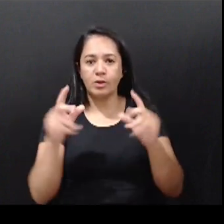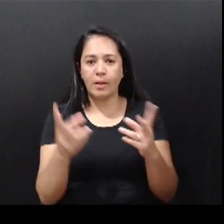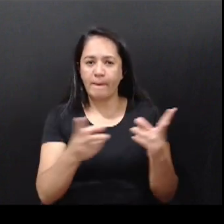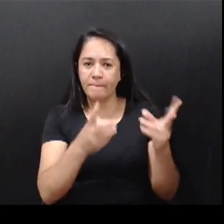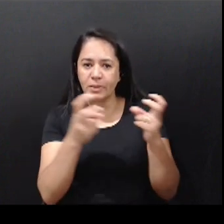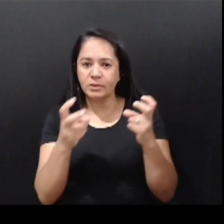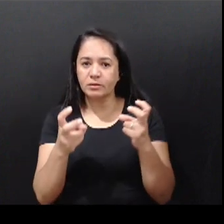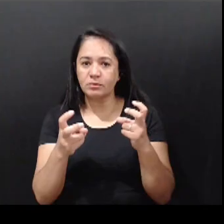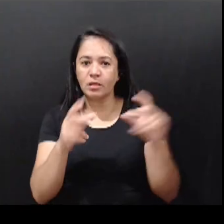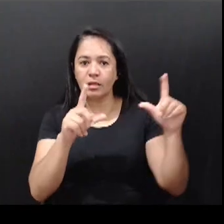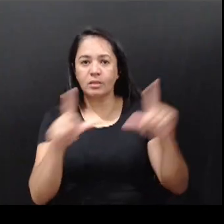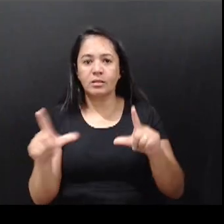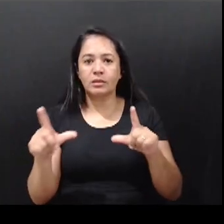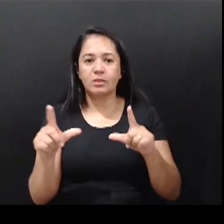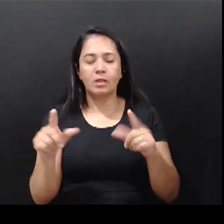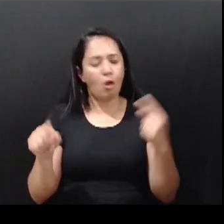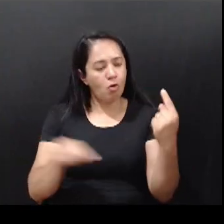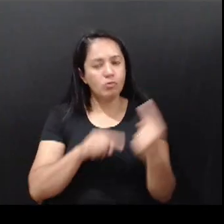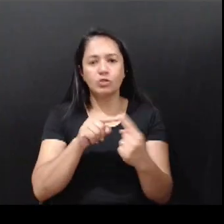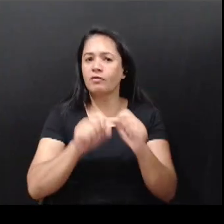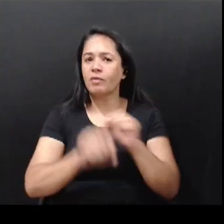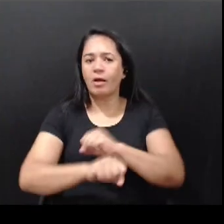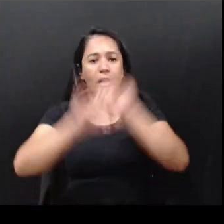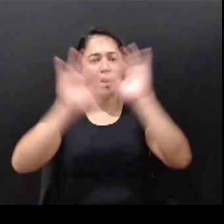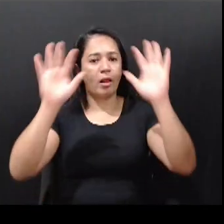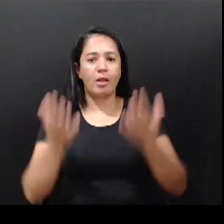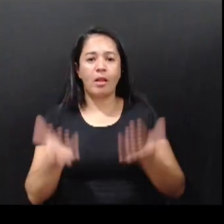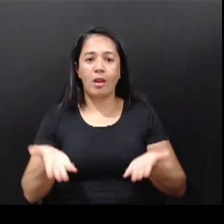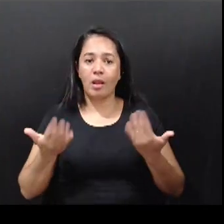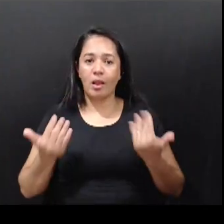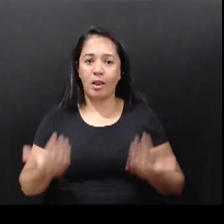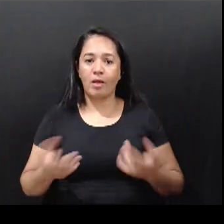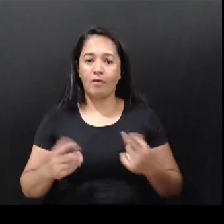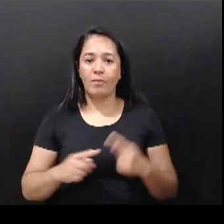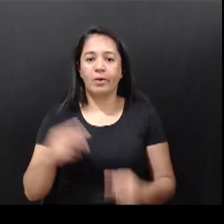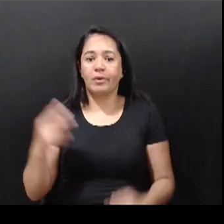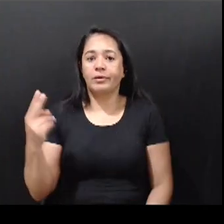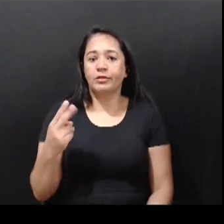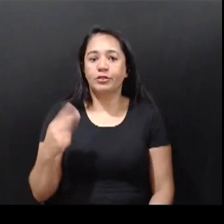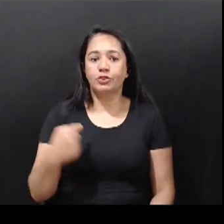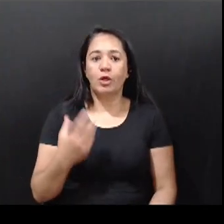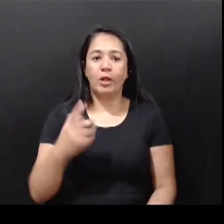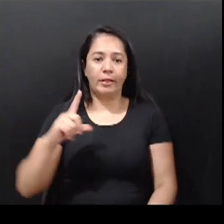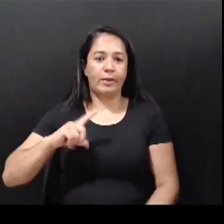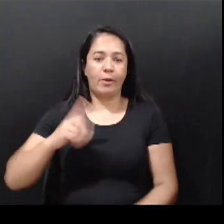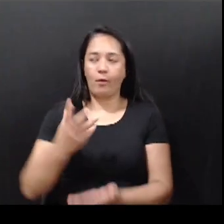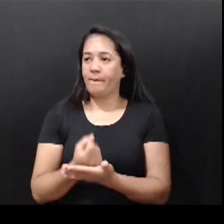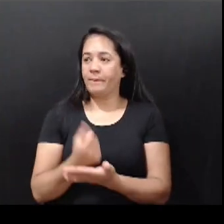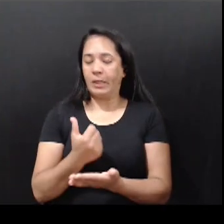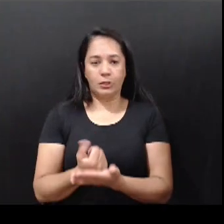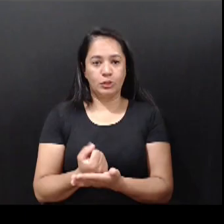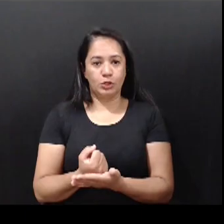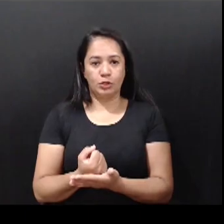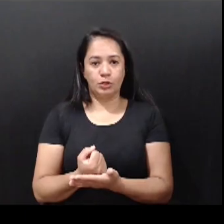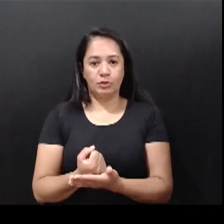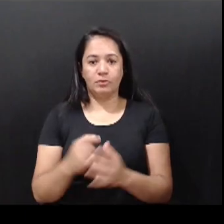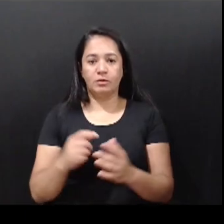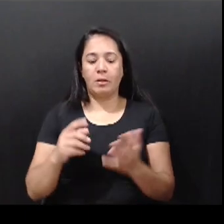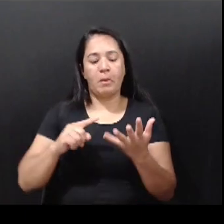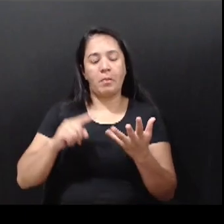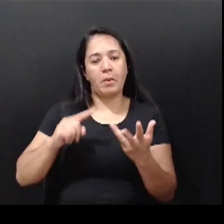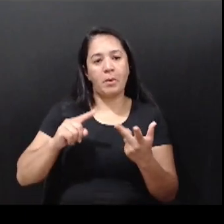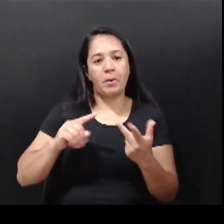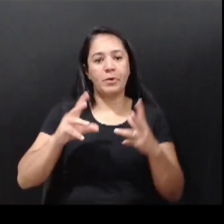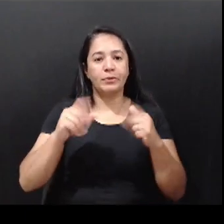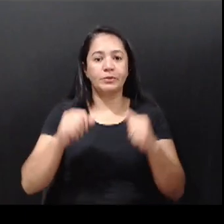bem intuitivas, bem leves, porque de nada adianta nós termos um aplicativo funcional que tem todas as funções solicitadas se